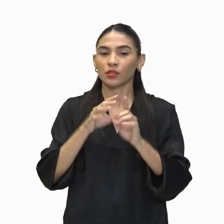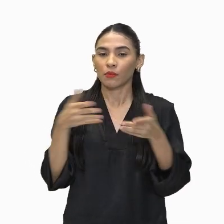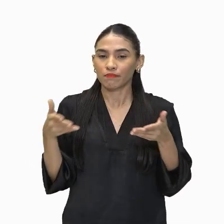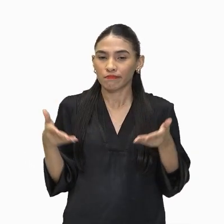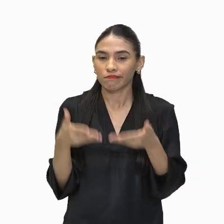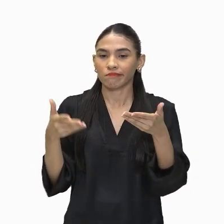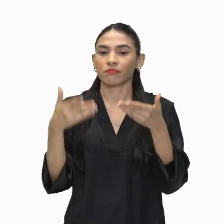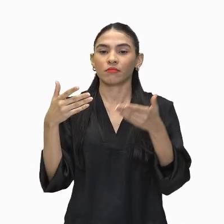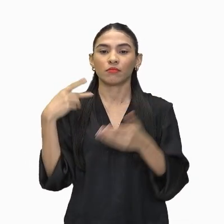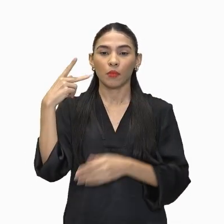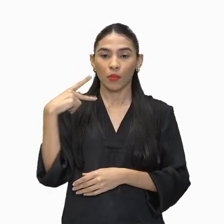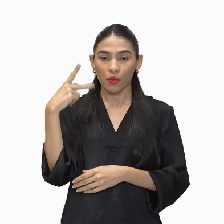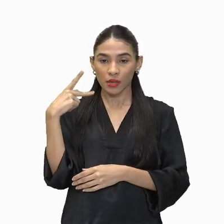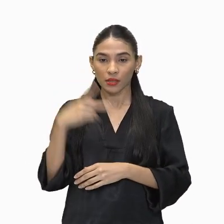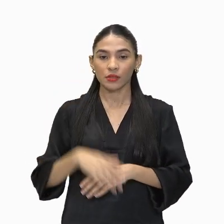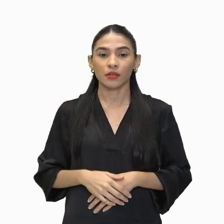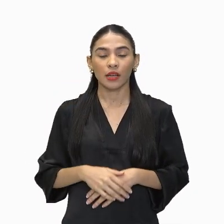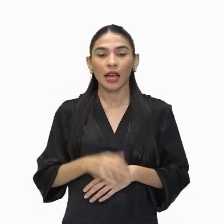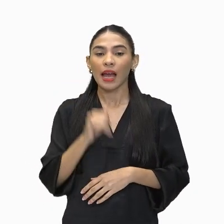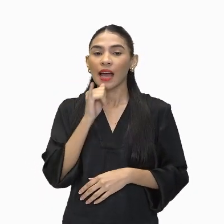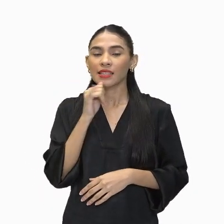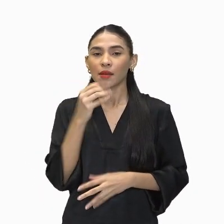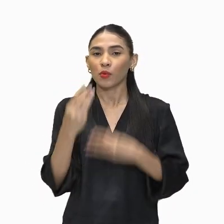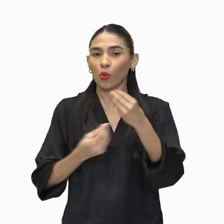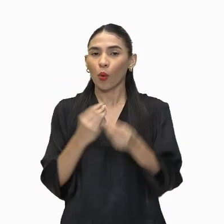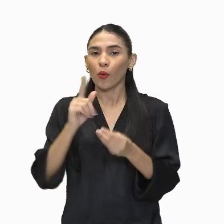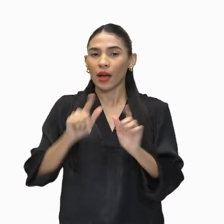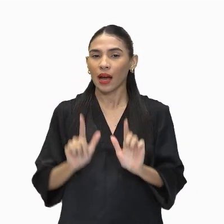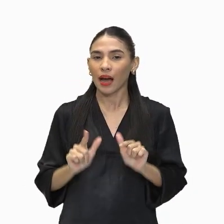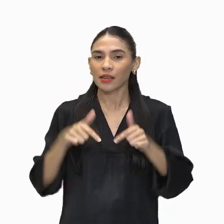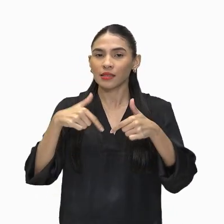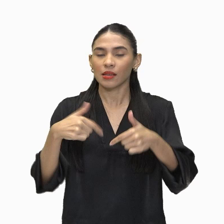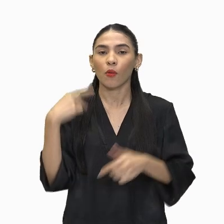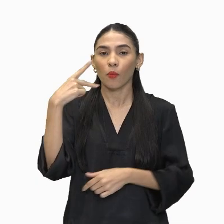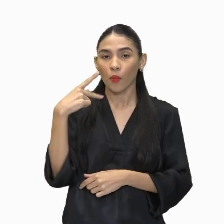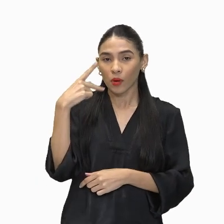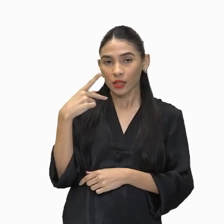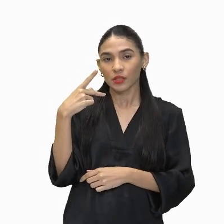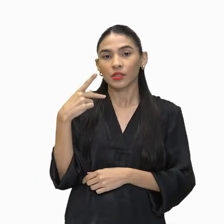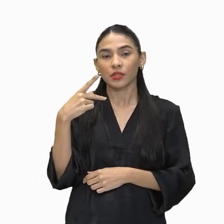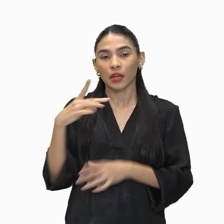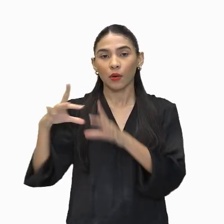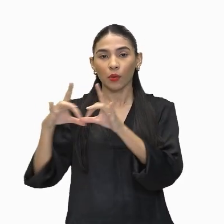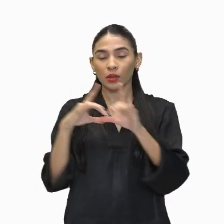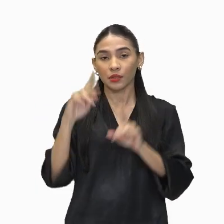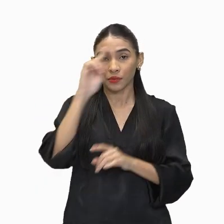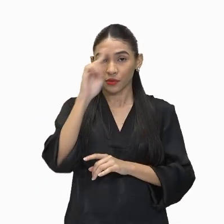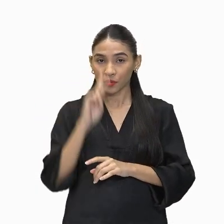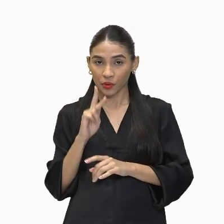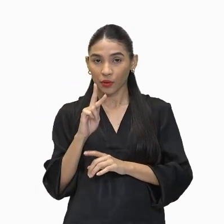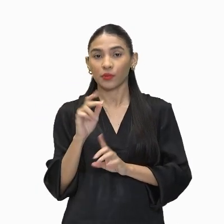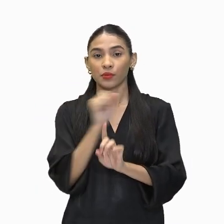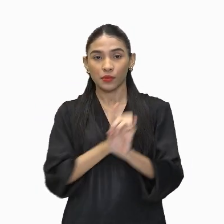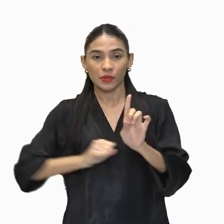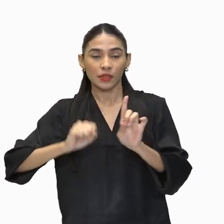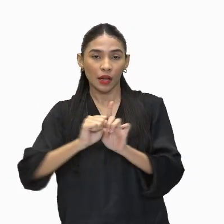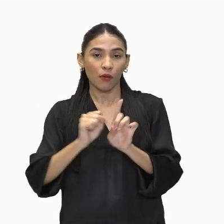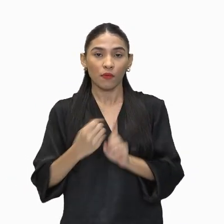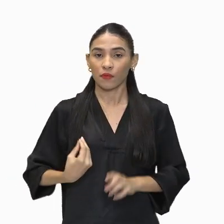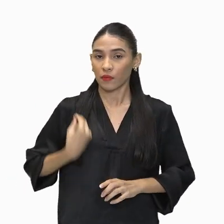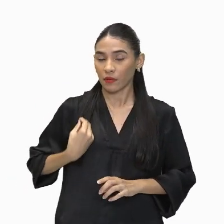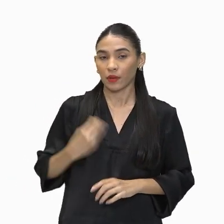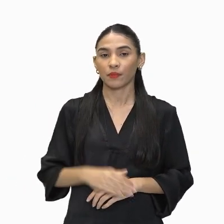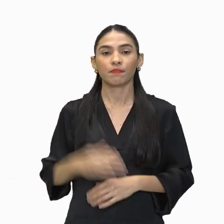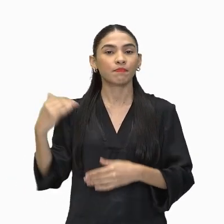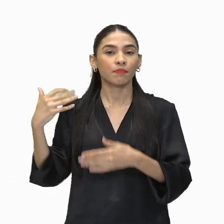seja, o posicionamento político dele e social do contexto histórico em que viveu. A